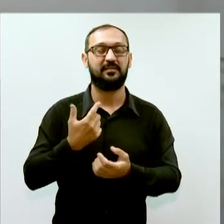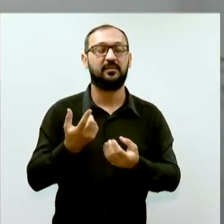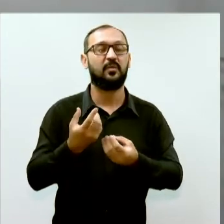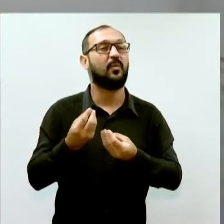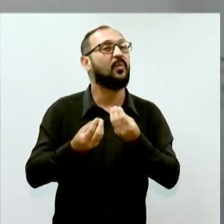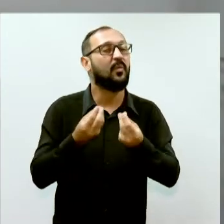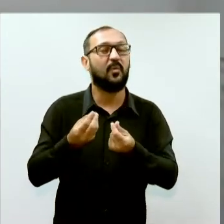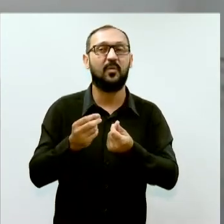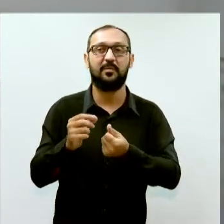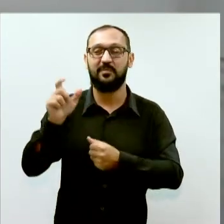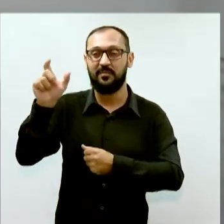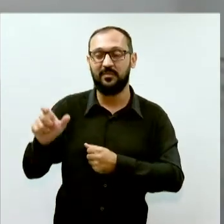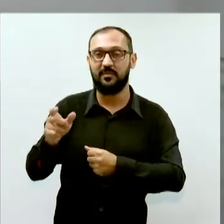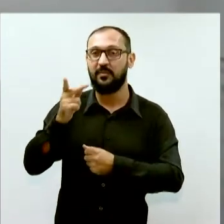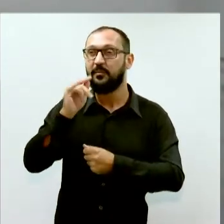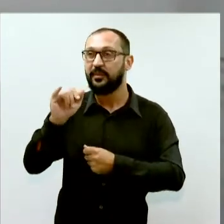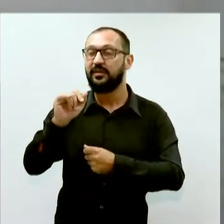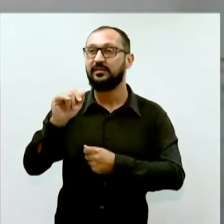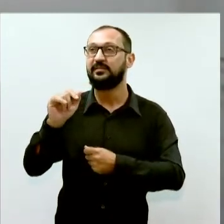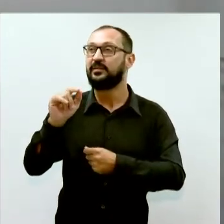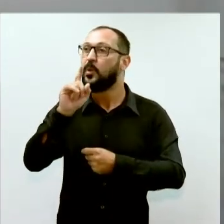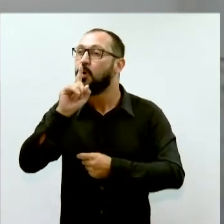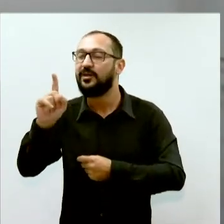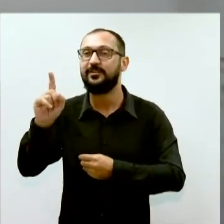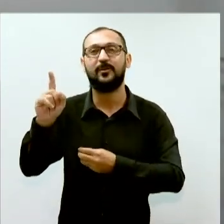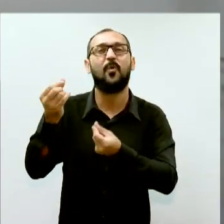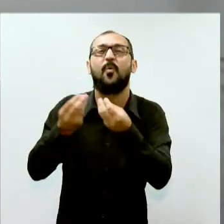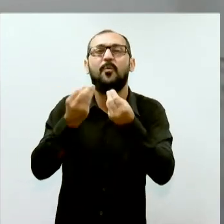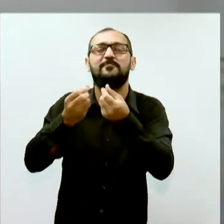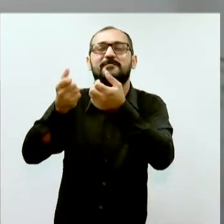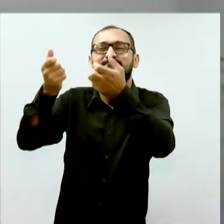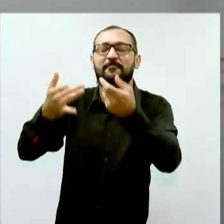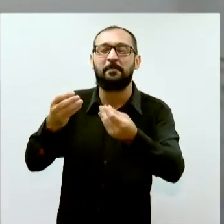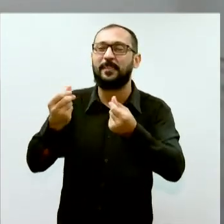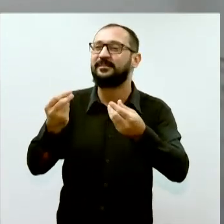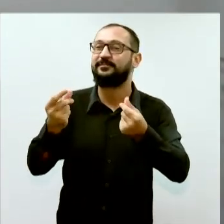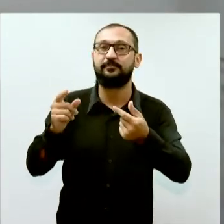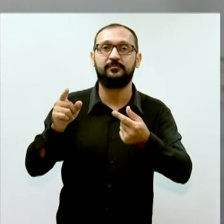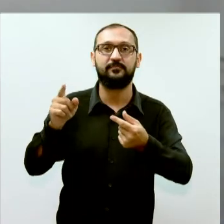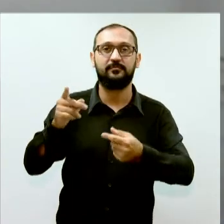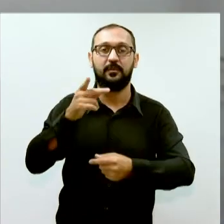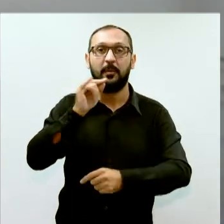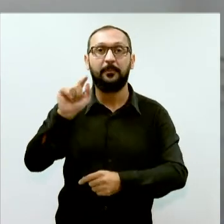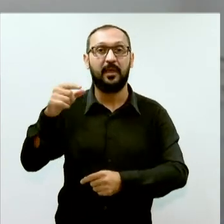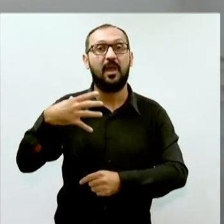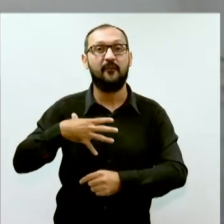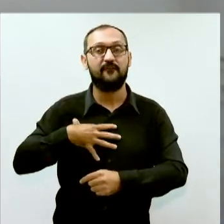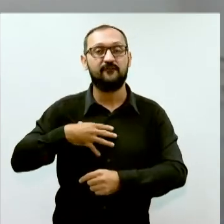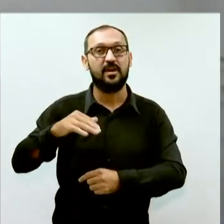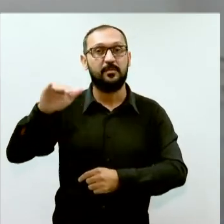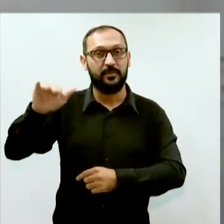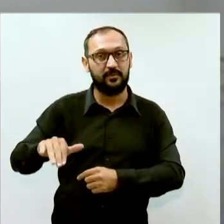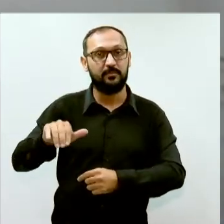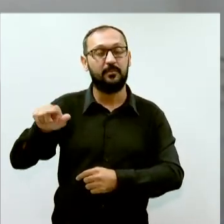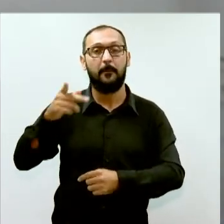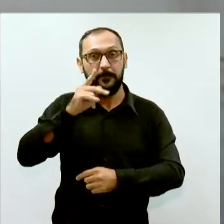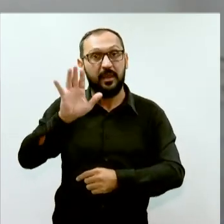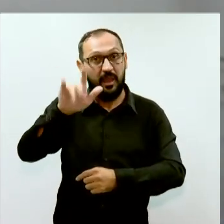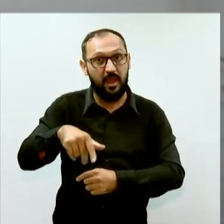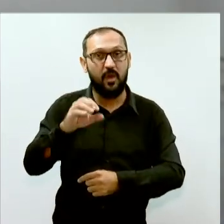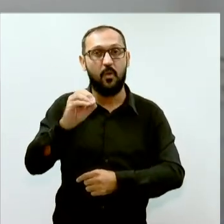tive que achar um jeito de falar do meu pai, do silêncio do meu pai. E o meu pai, ele é um filho mais novo, ele é um